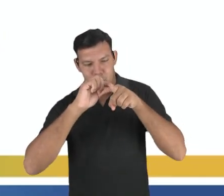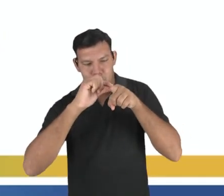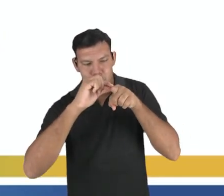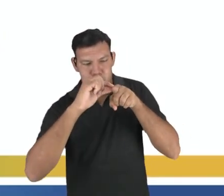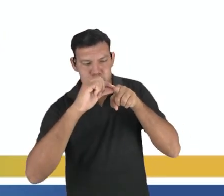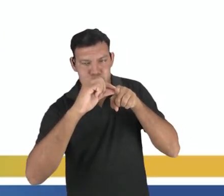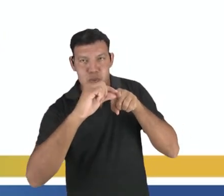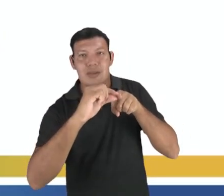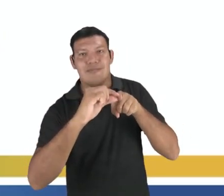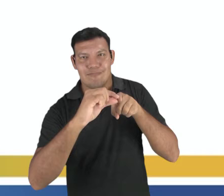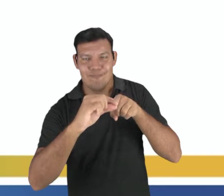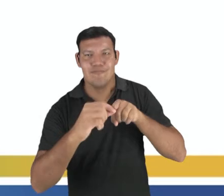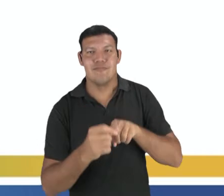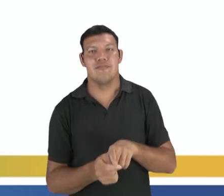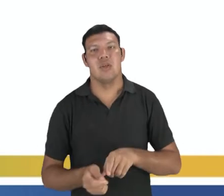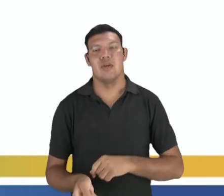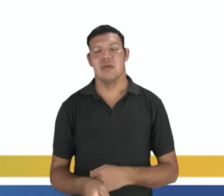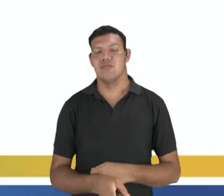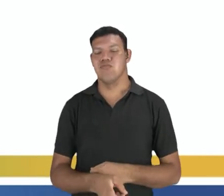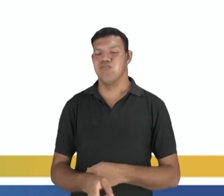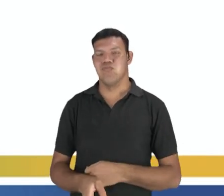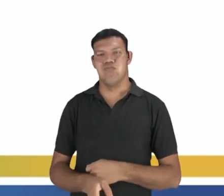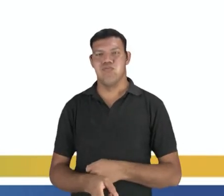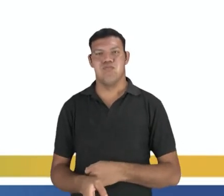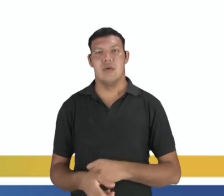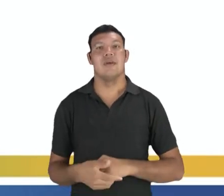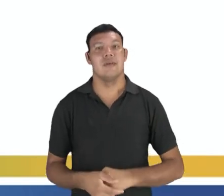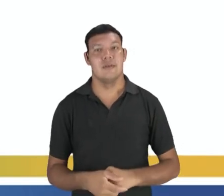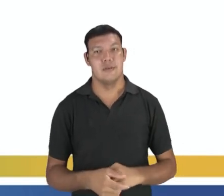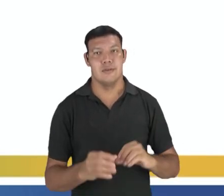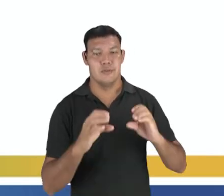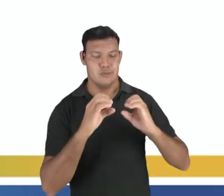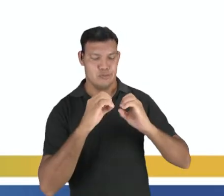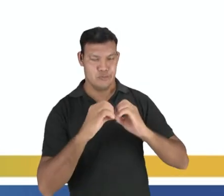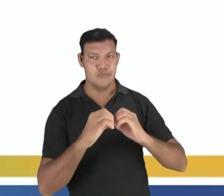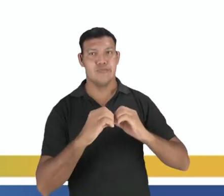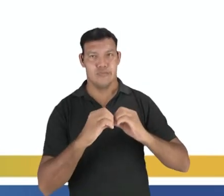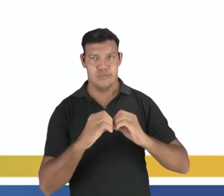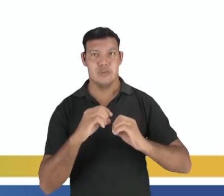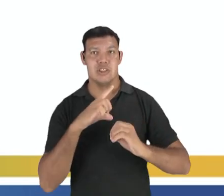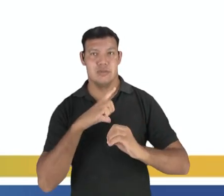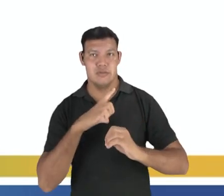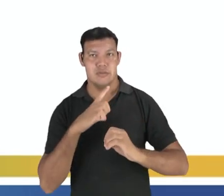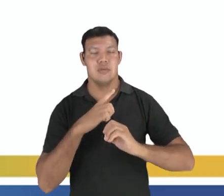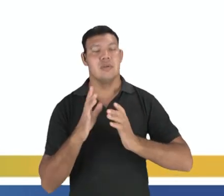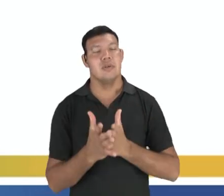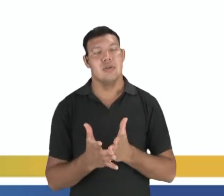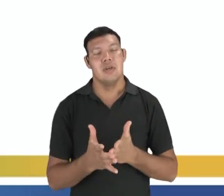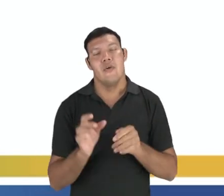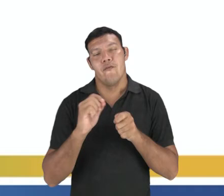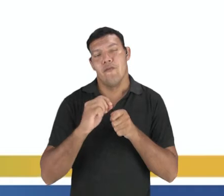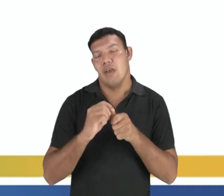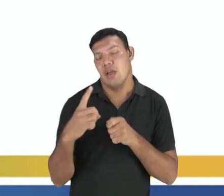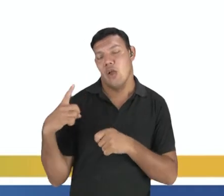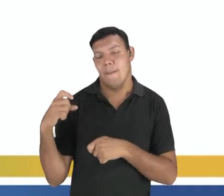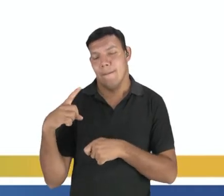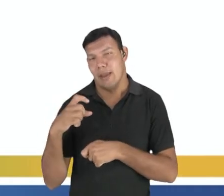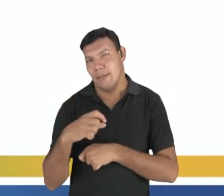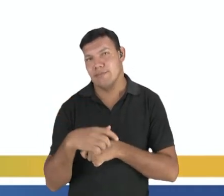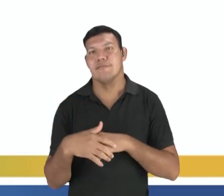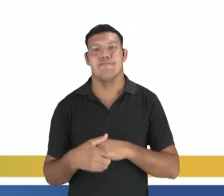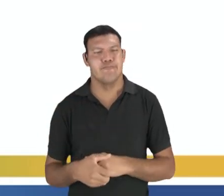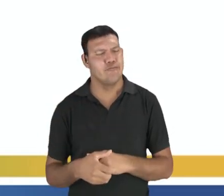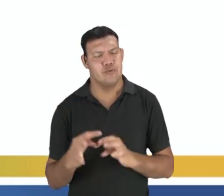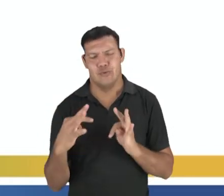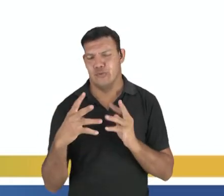ser eliminada, tá? E nos testículos, onde a gente vai ter toda a questão da produção dos espermatozoides